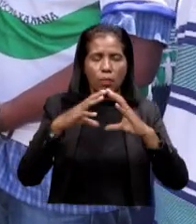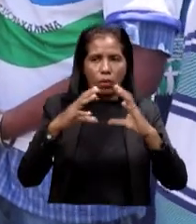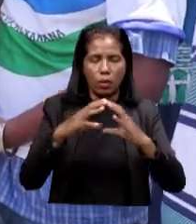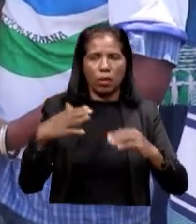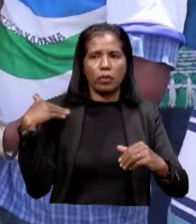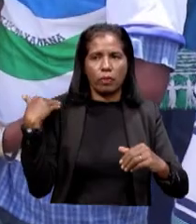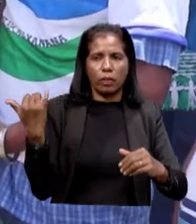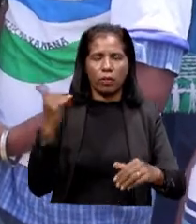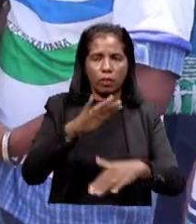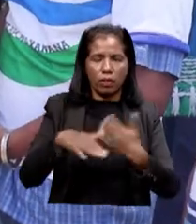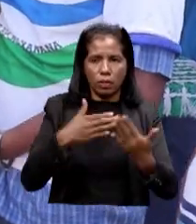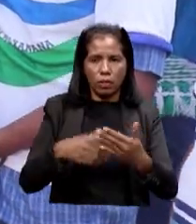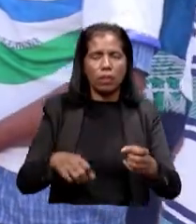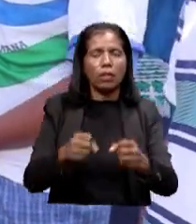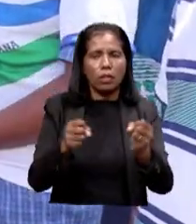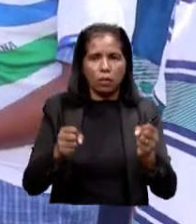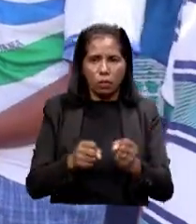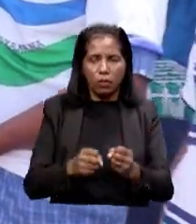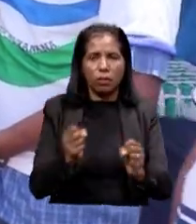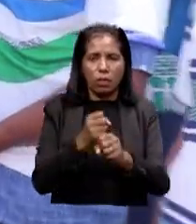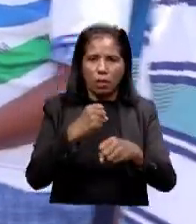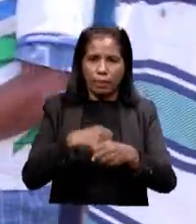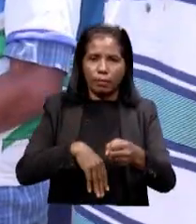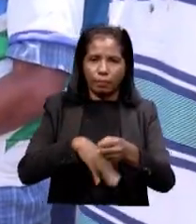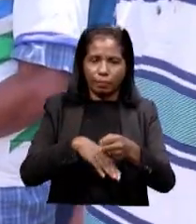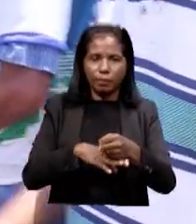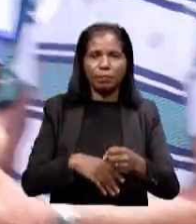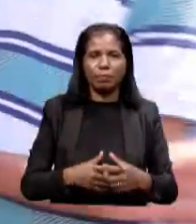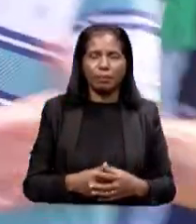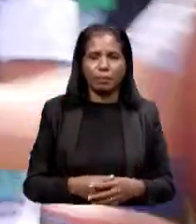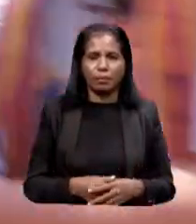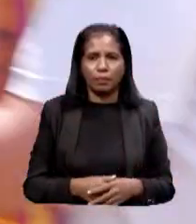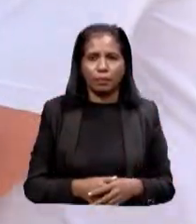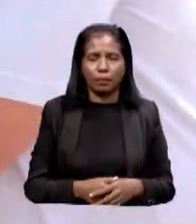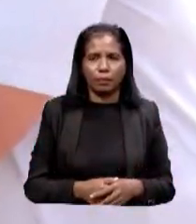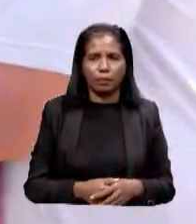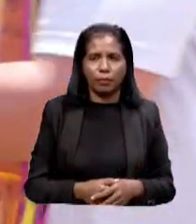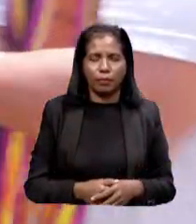juventude sira ia sukure fere kriazogum Zimi Fernandes GMN.